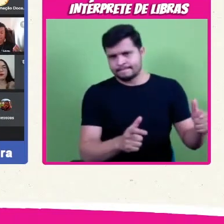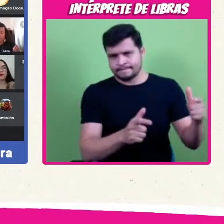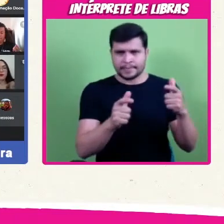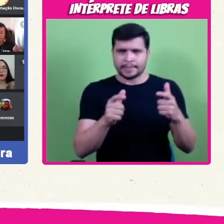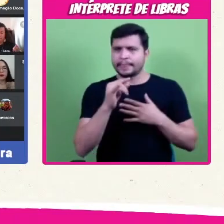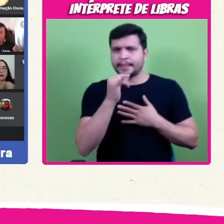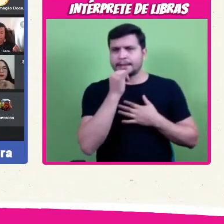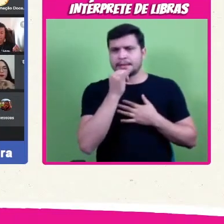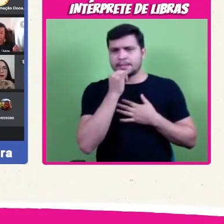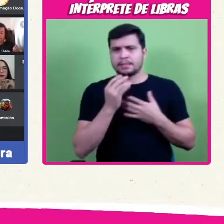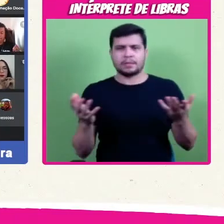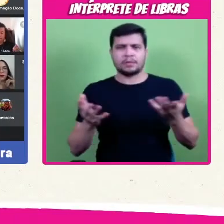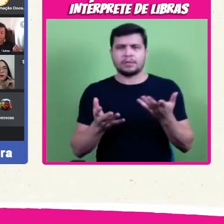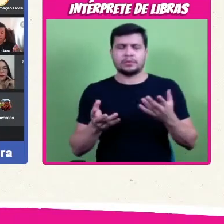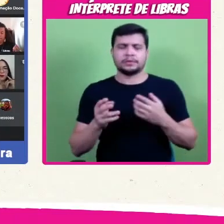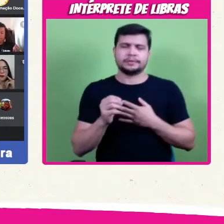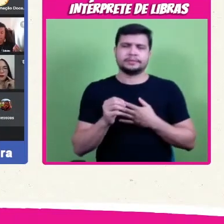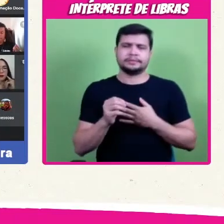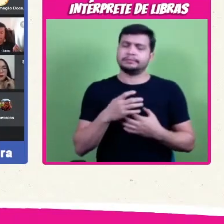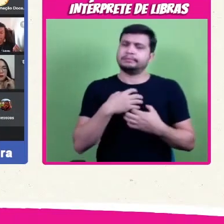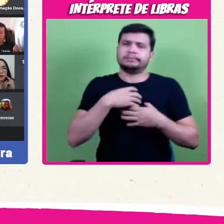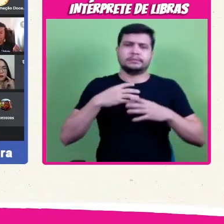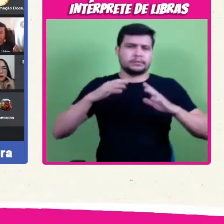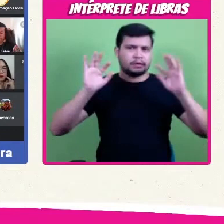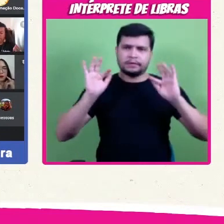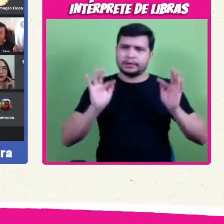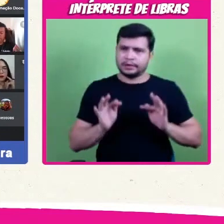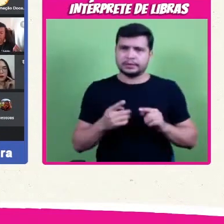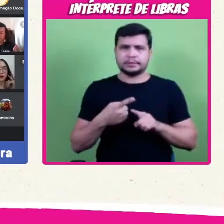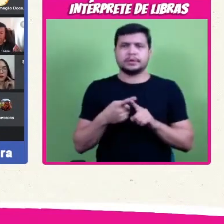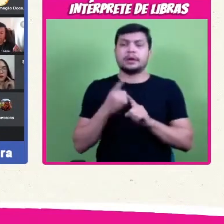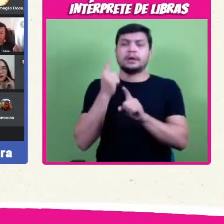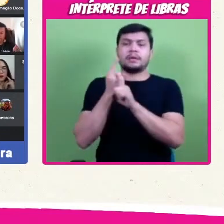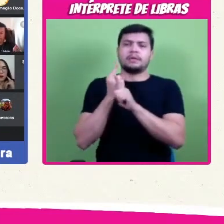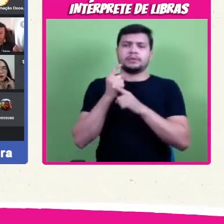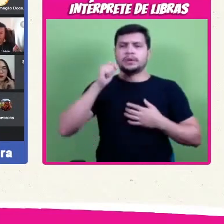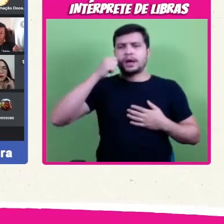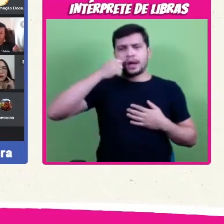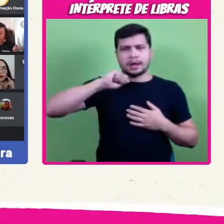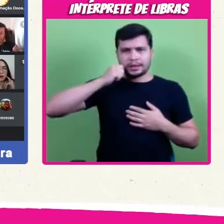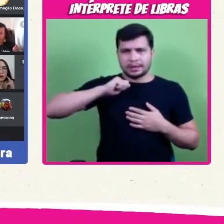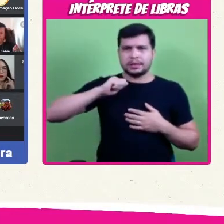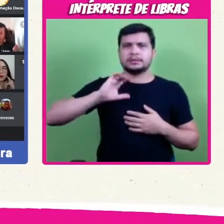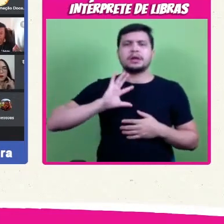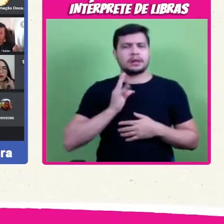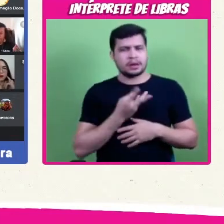fico felicíssima em ver atrizes trans, ver